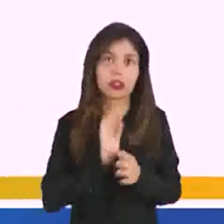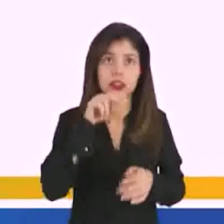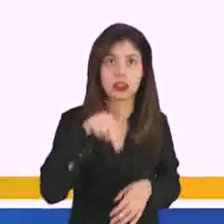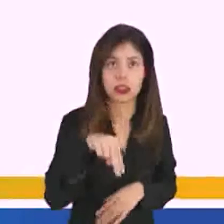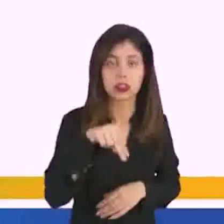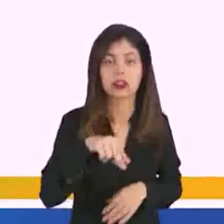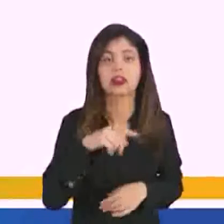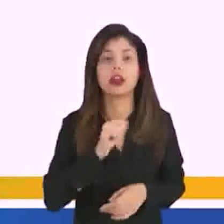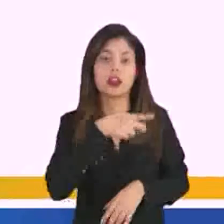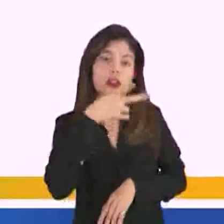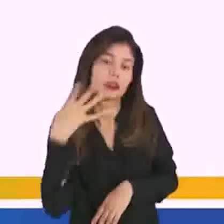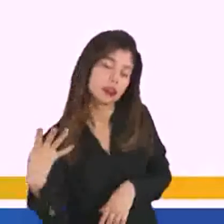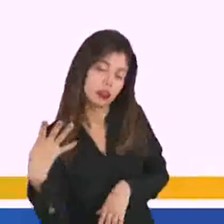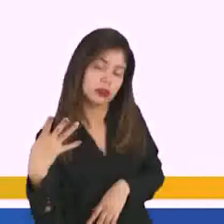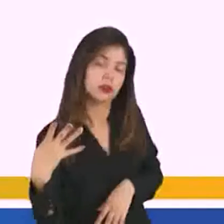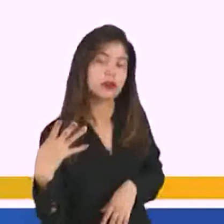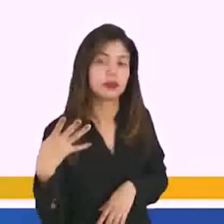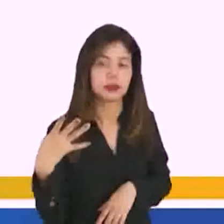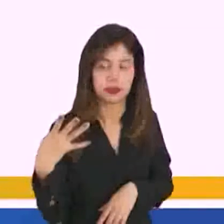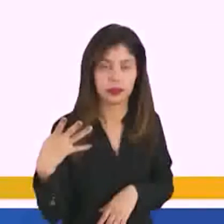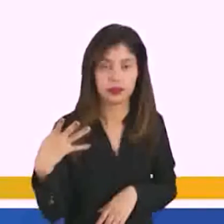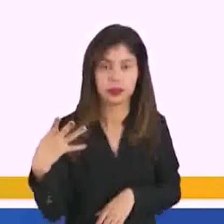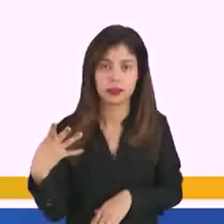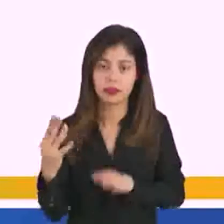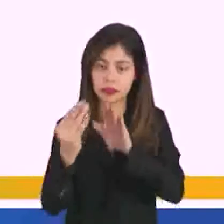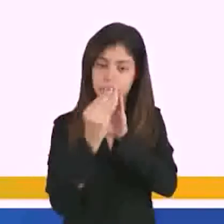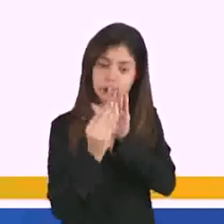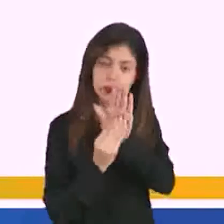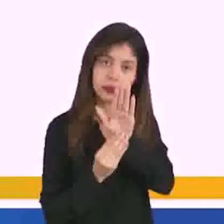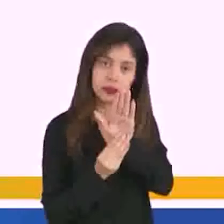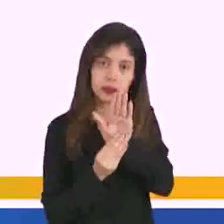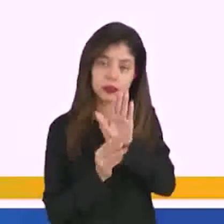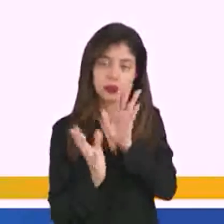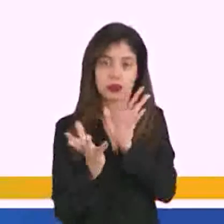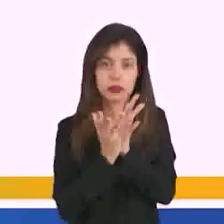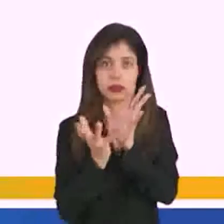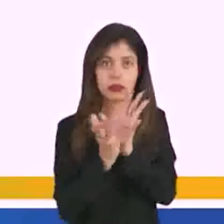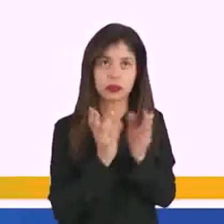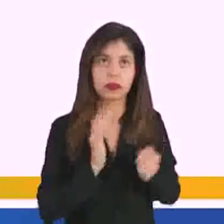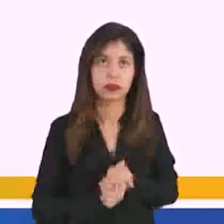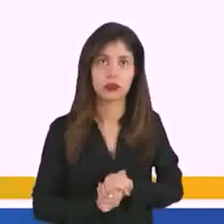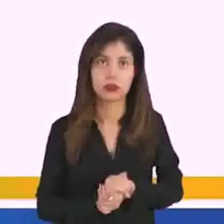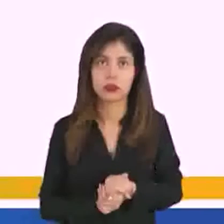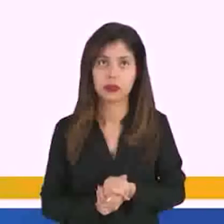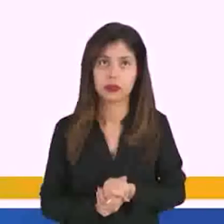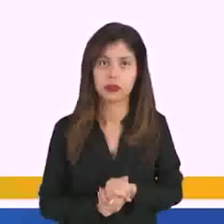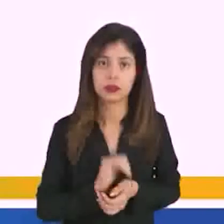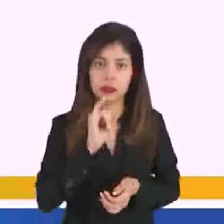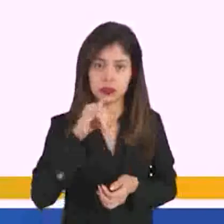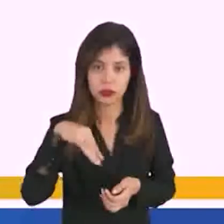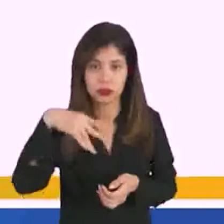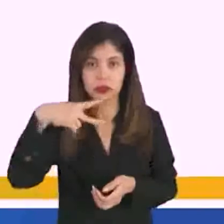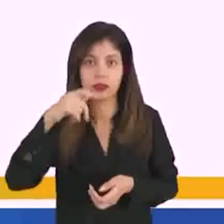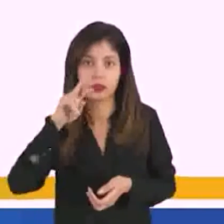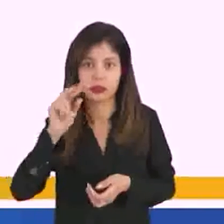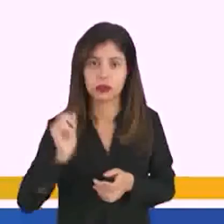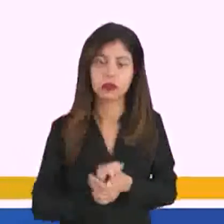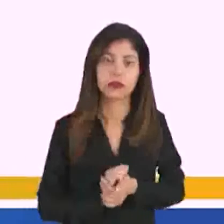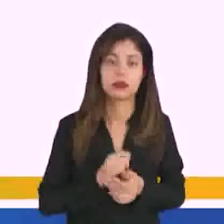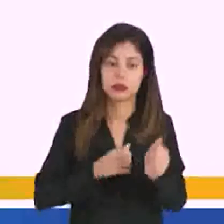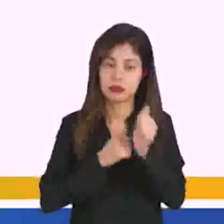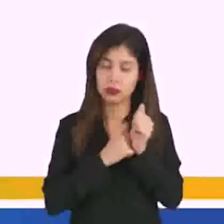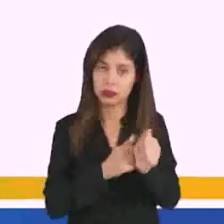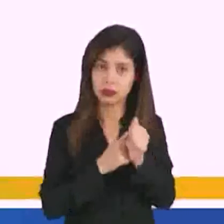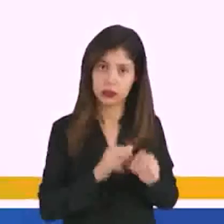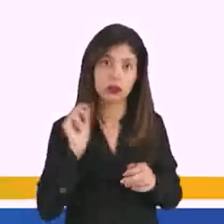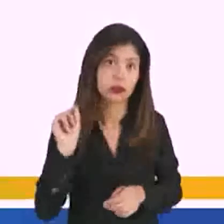essa quantidade aí de dados desse conjunto, for ímpar, a ordem do termo central